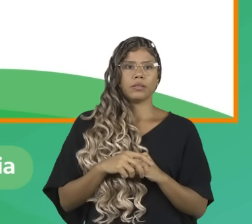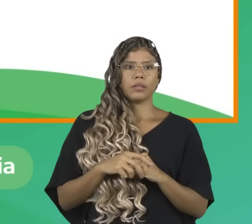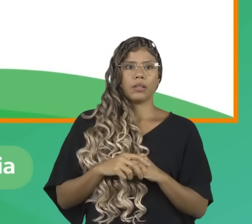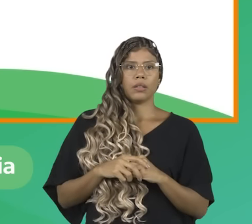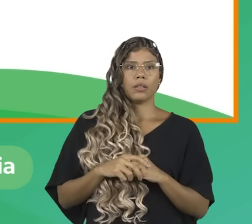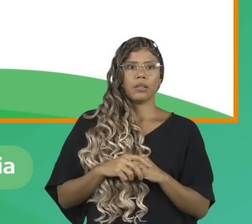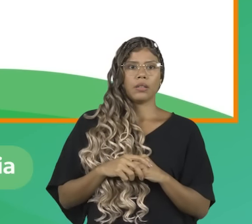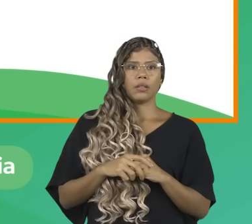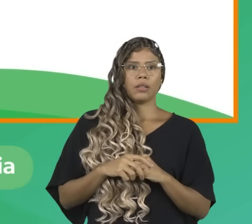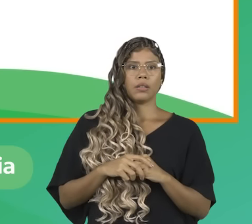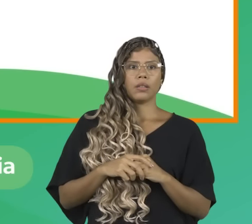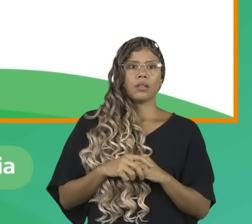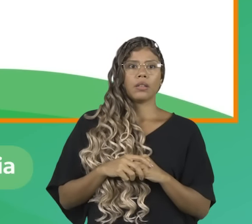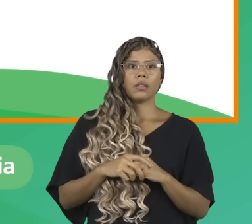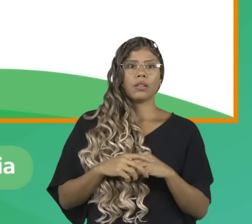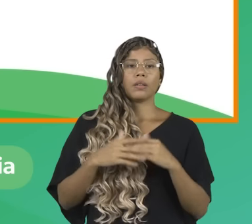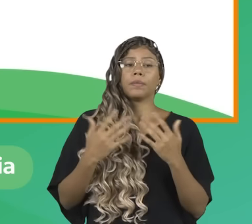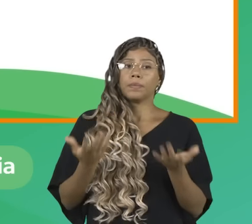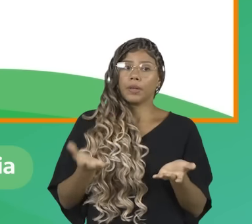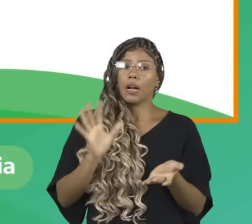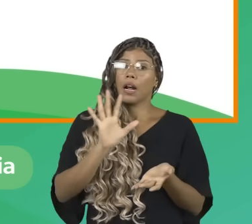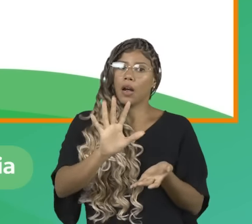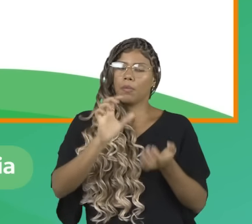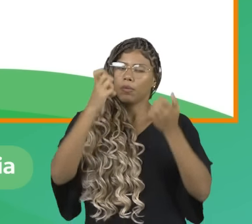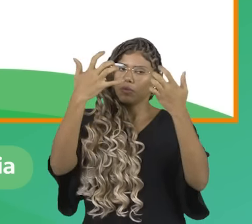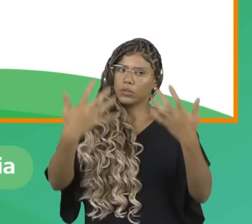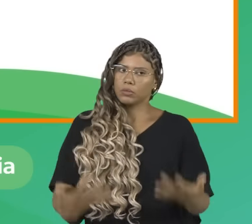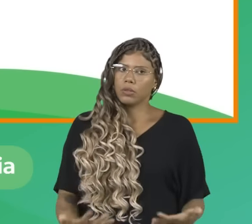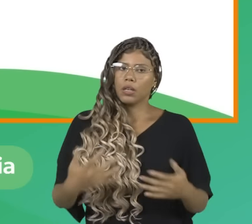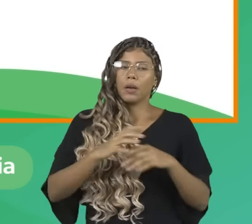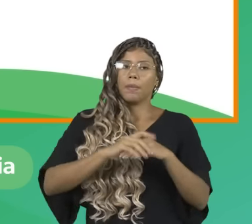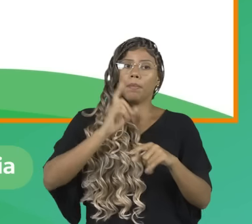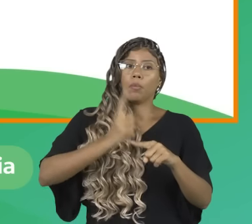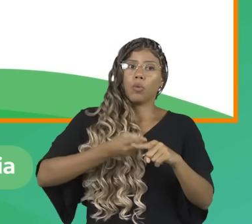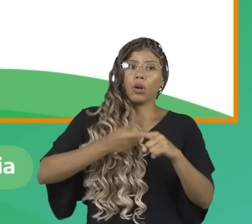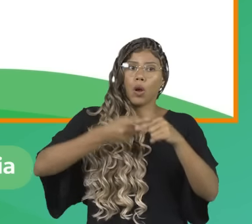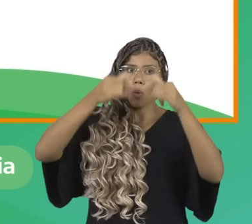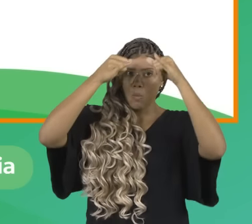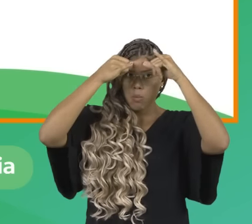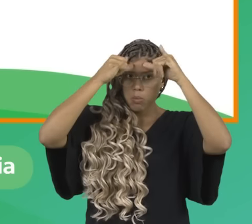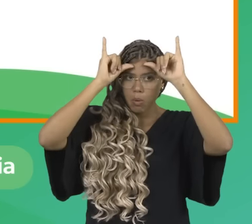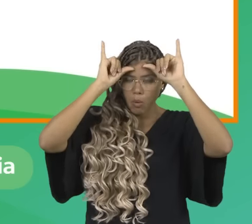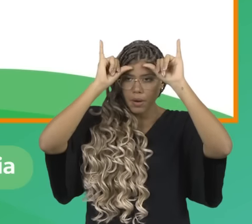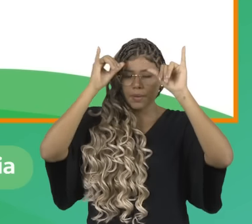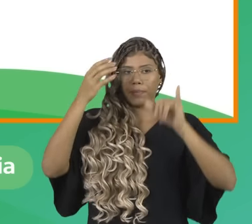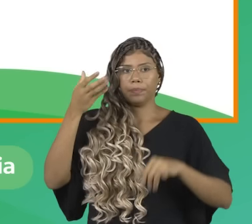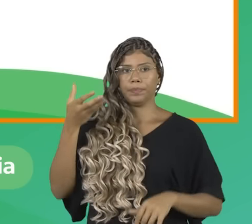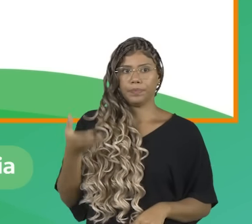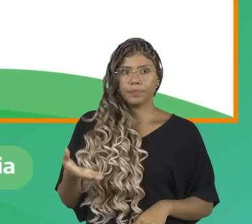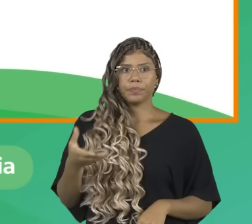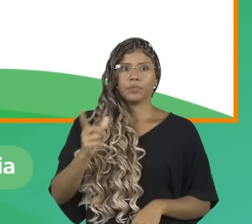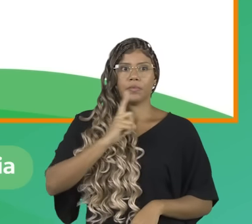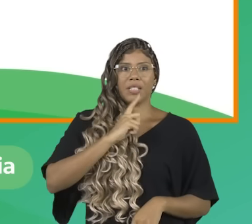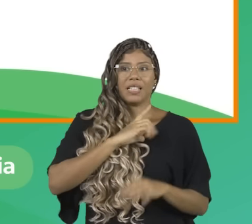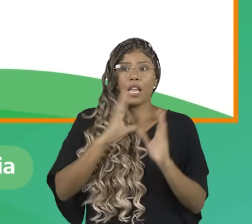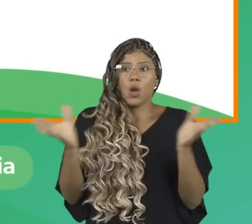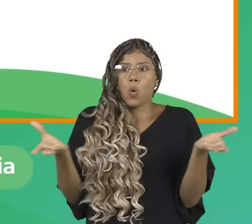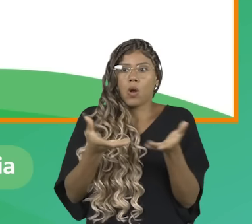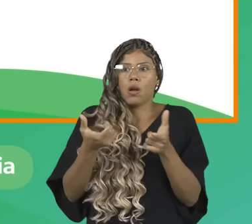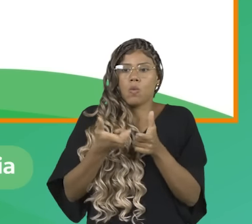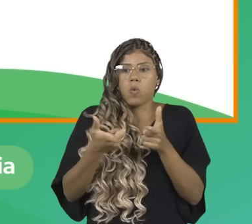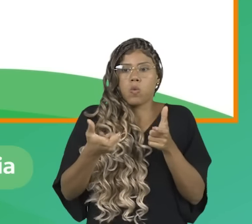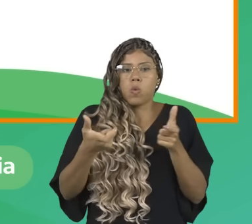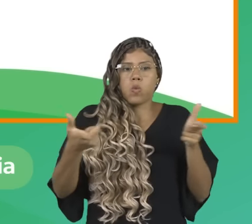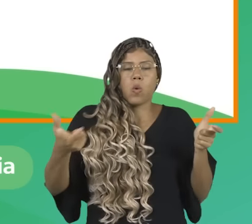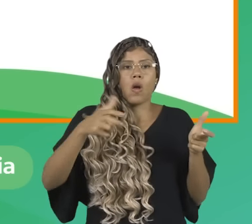planeta. Não é isso. Mas é porque o consumo agropecuário da maneira como a gente tem hoje não é sustentável e está colaborando de uma